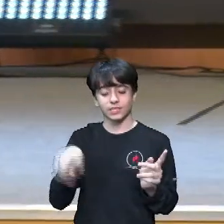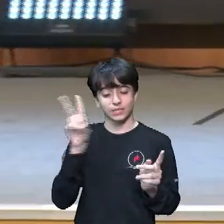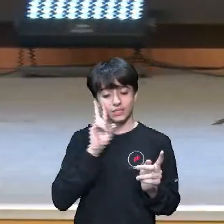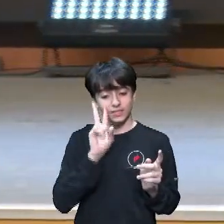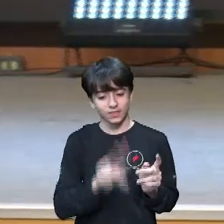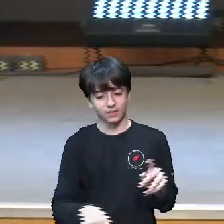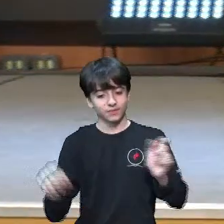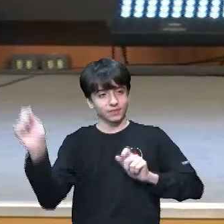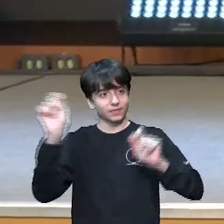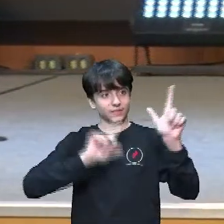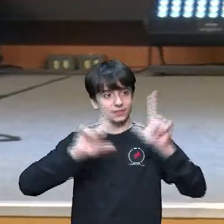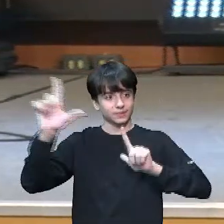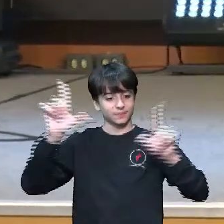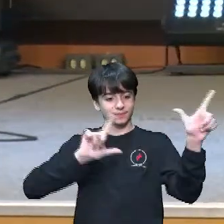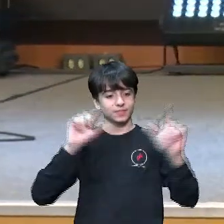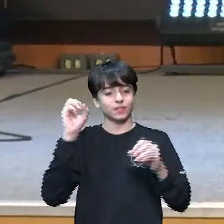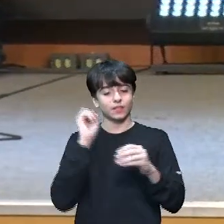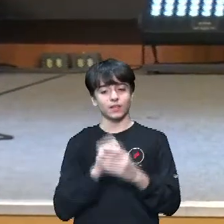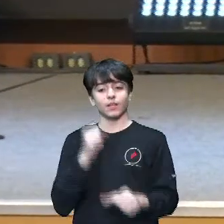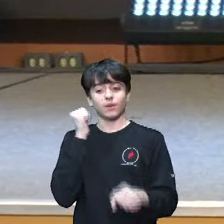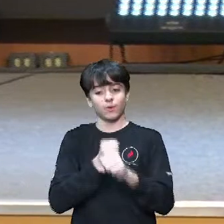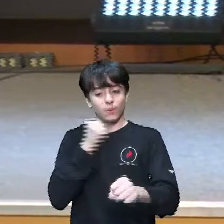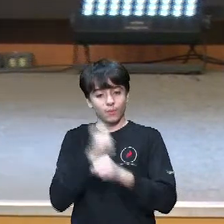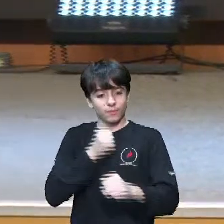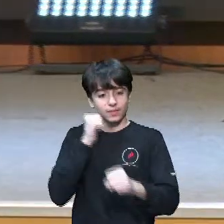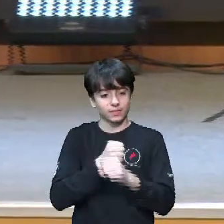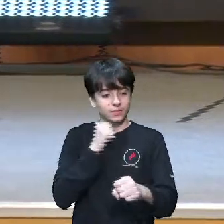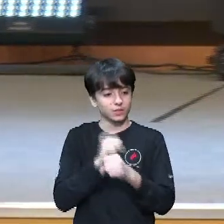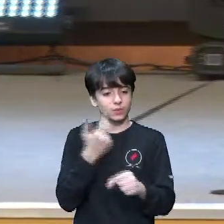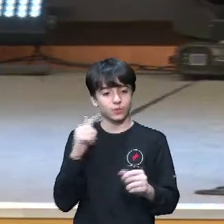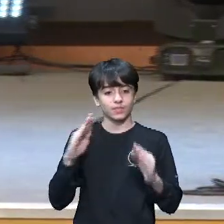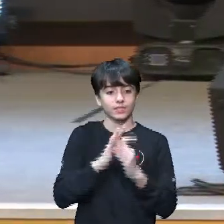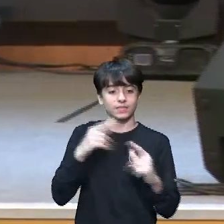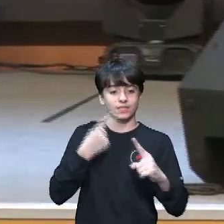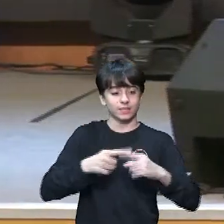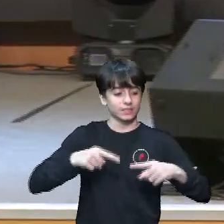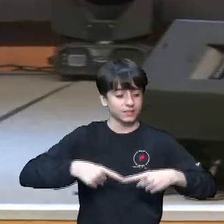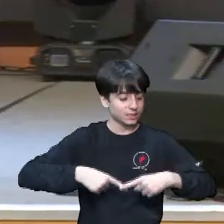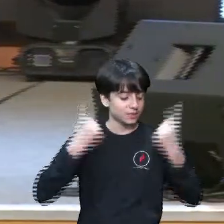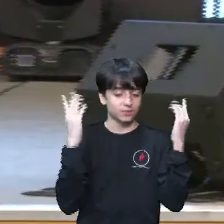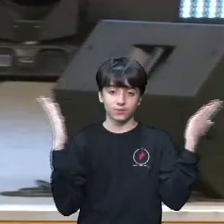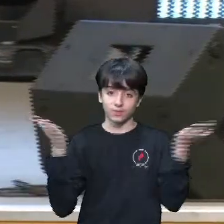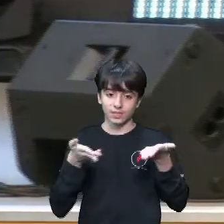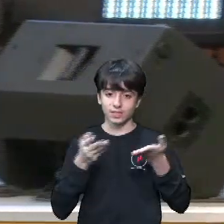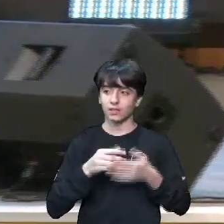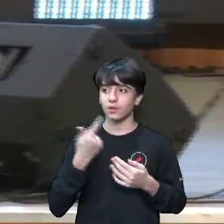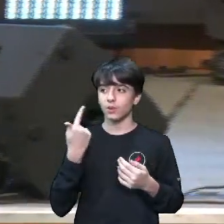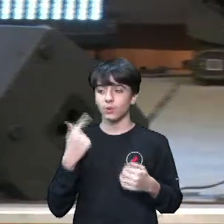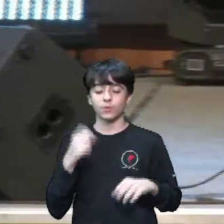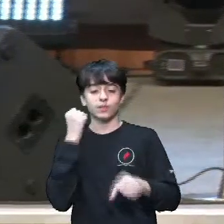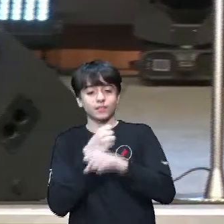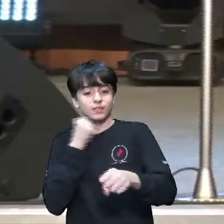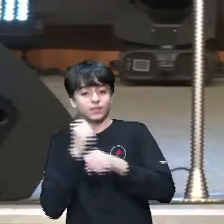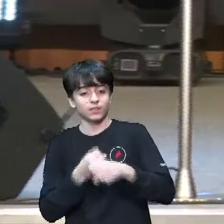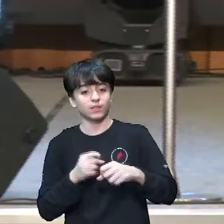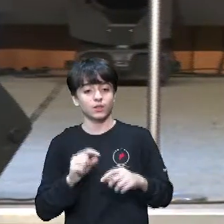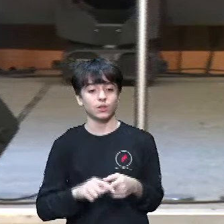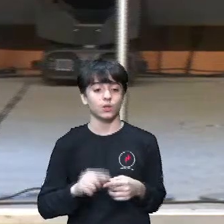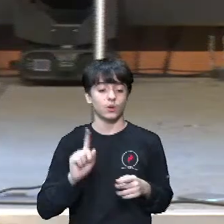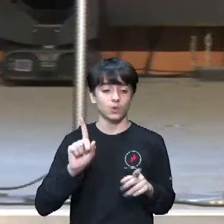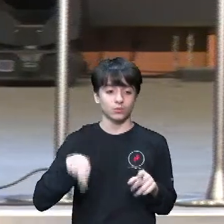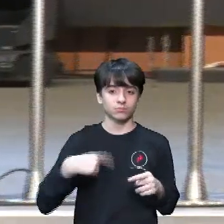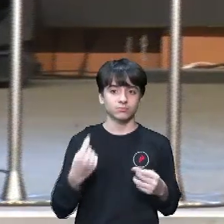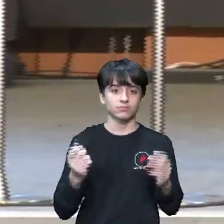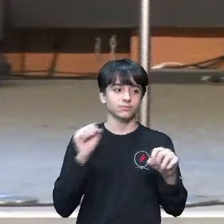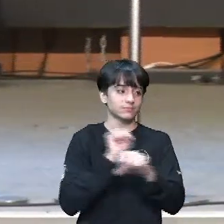imagens de igrejas que estão em obras, e outras que, algumas já foram inauguradas, outras estão em obras e outras estão aguardando.